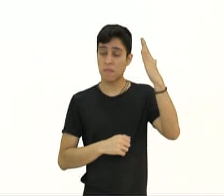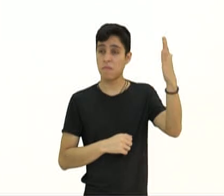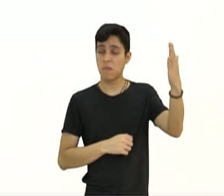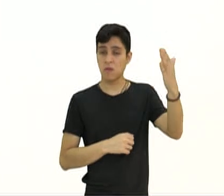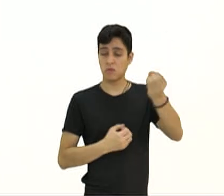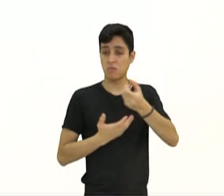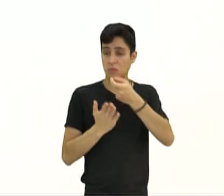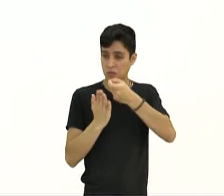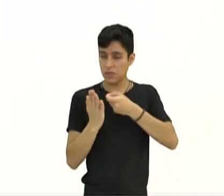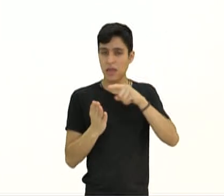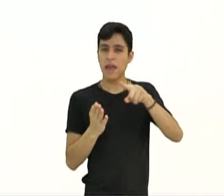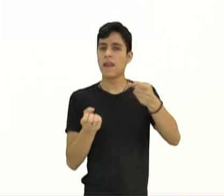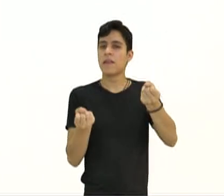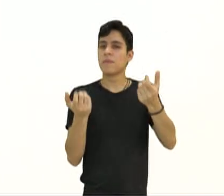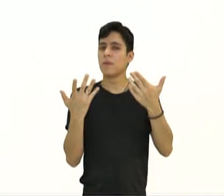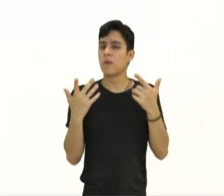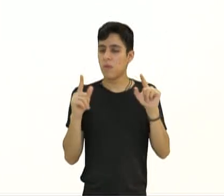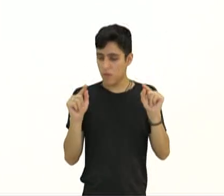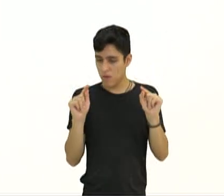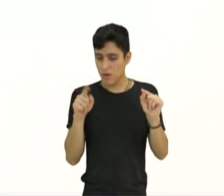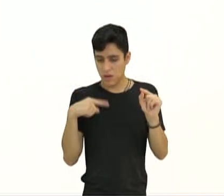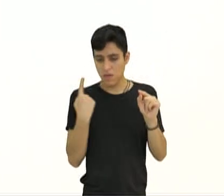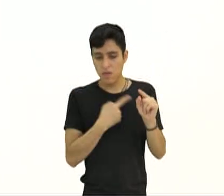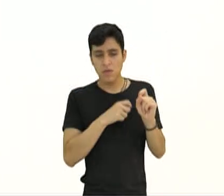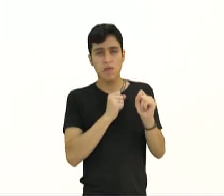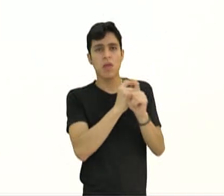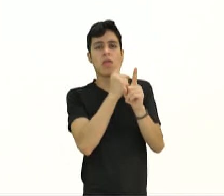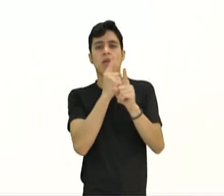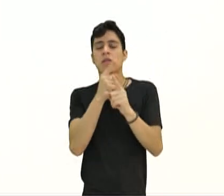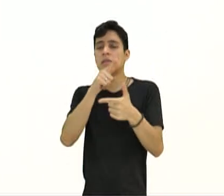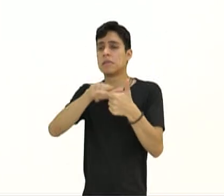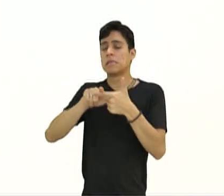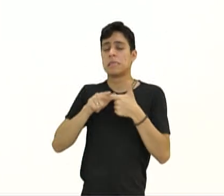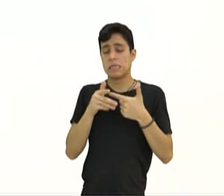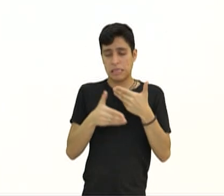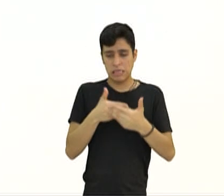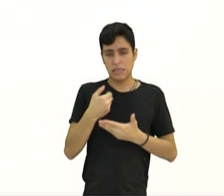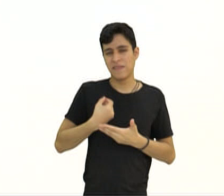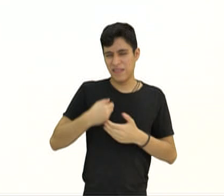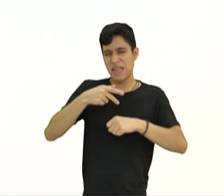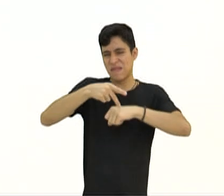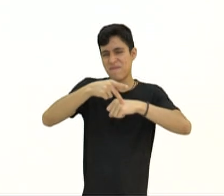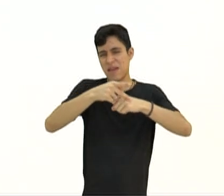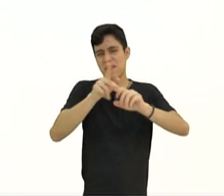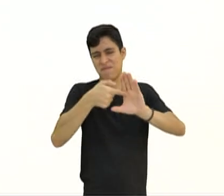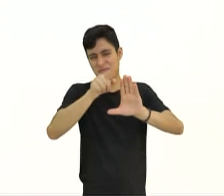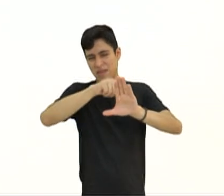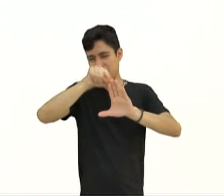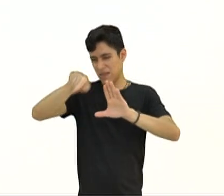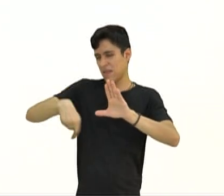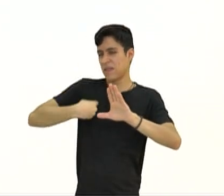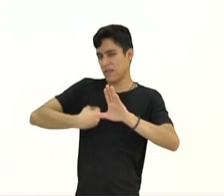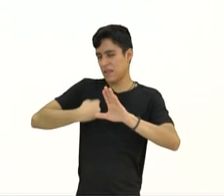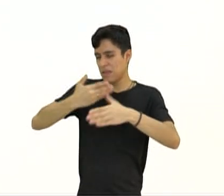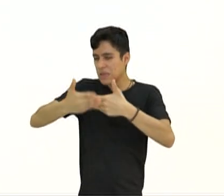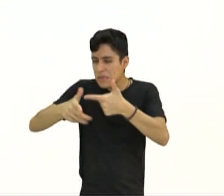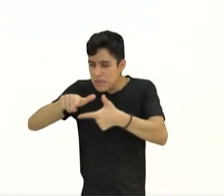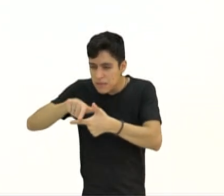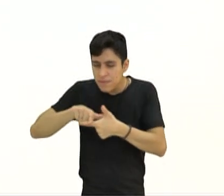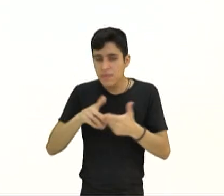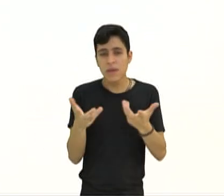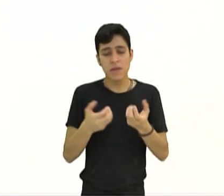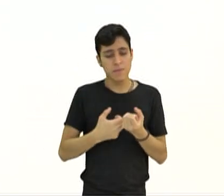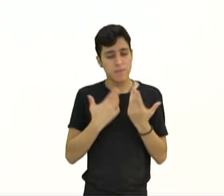avisou-nos sobre as pedras que podemos encontrar em nossa caminhada pela vida. Gostaria de manifestar